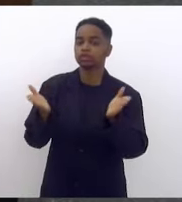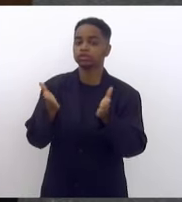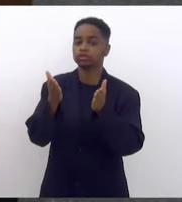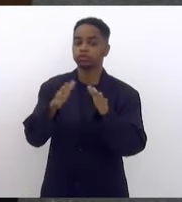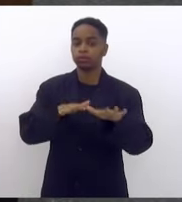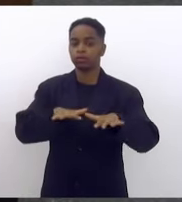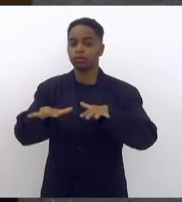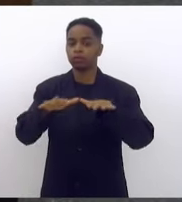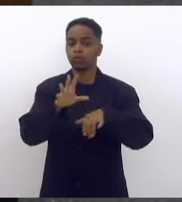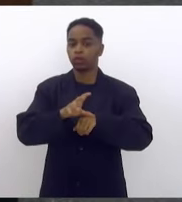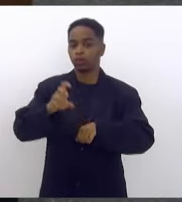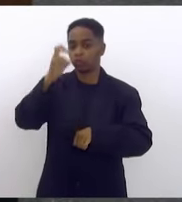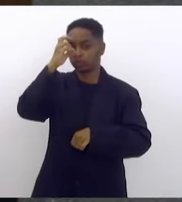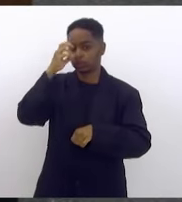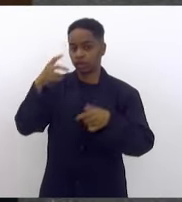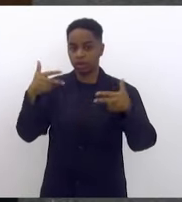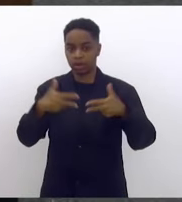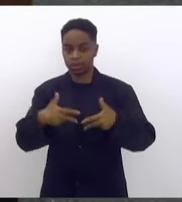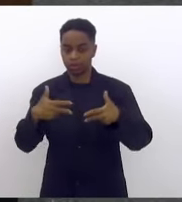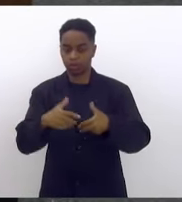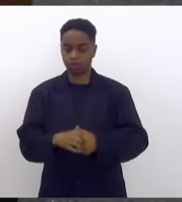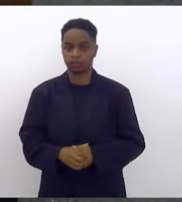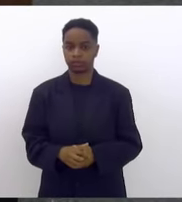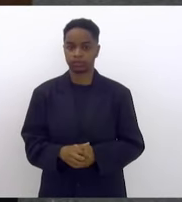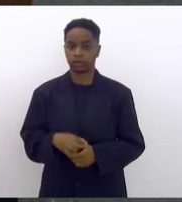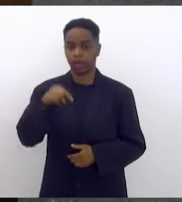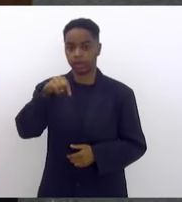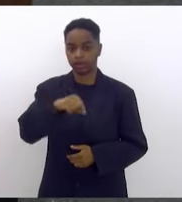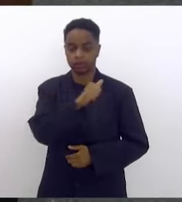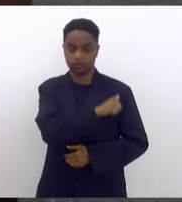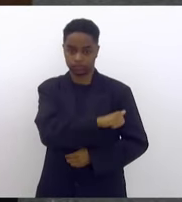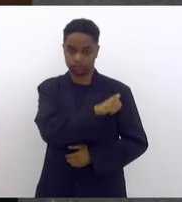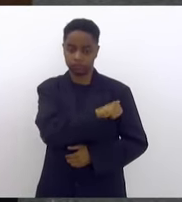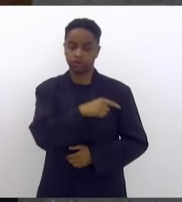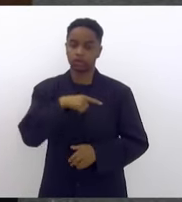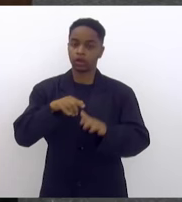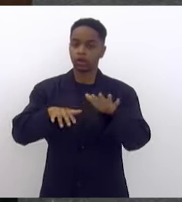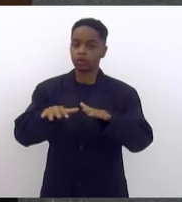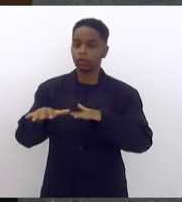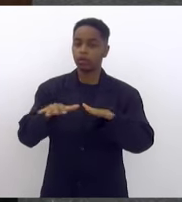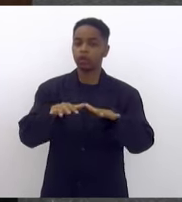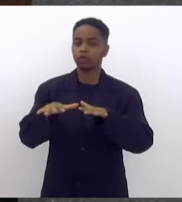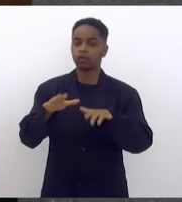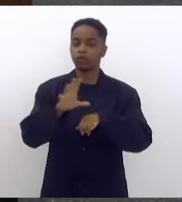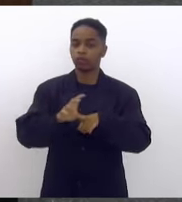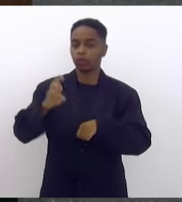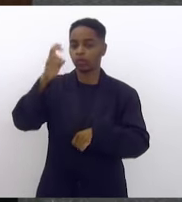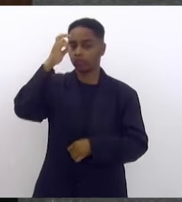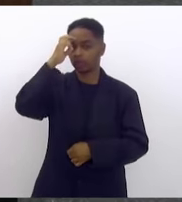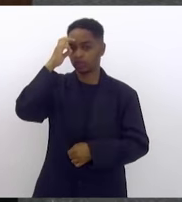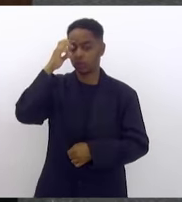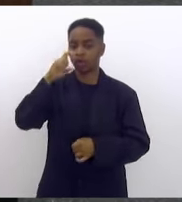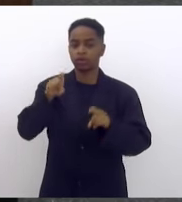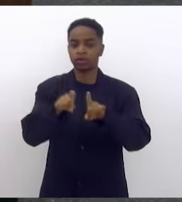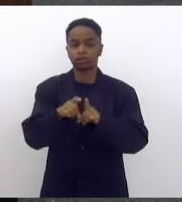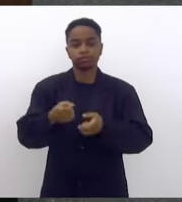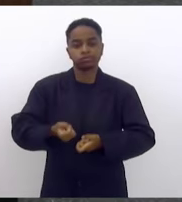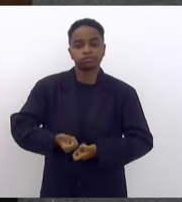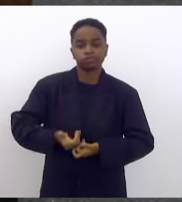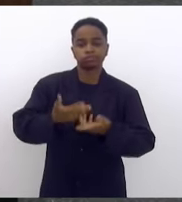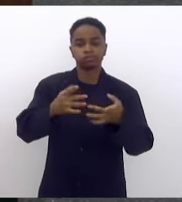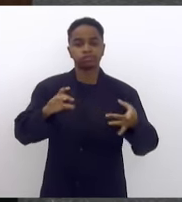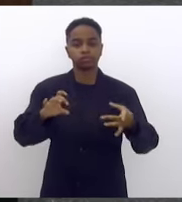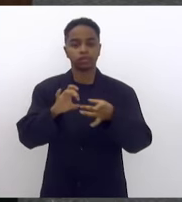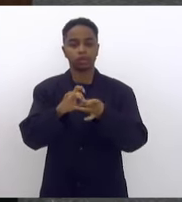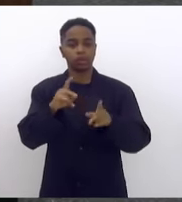do movimento cultural hip-hop no estado do Rio de Janeiro, um movimento cultural de expressão